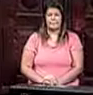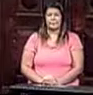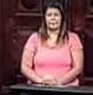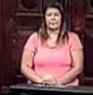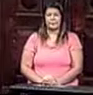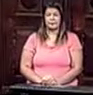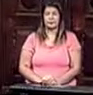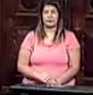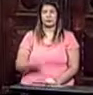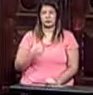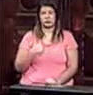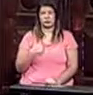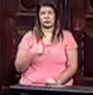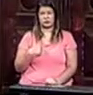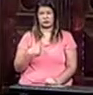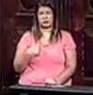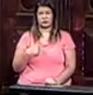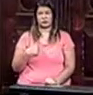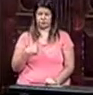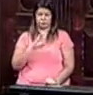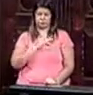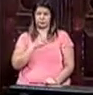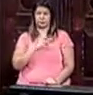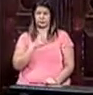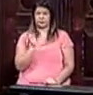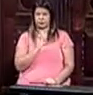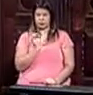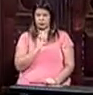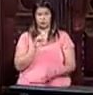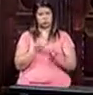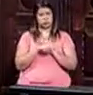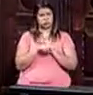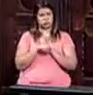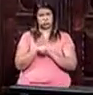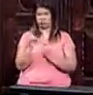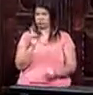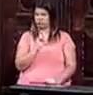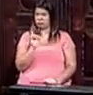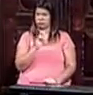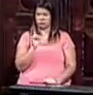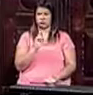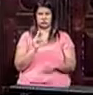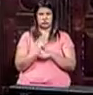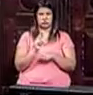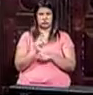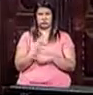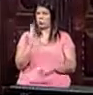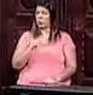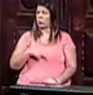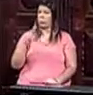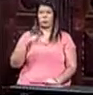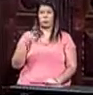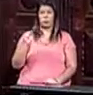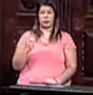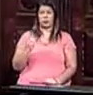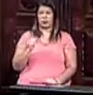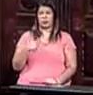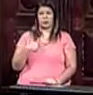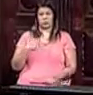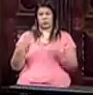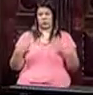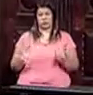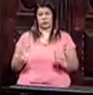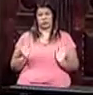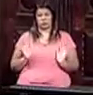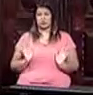E eu não sou polícia, não sou investigador, nunca o fui, nem quero